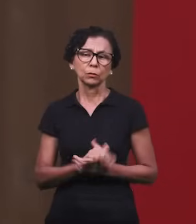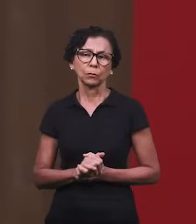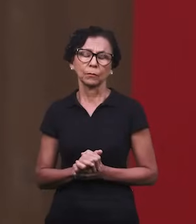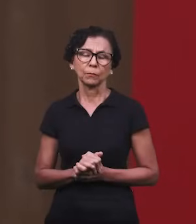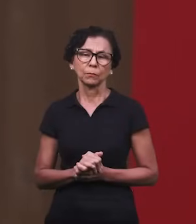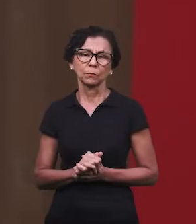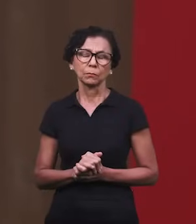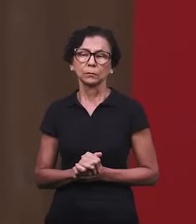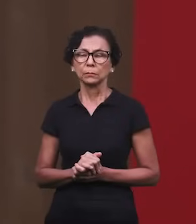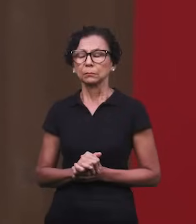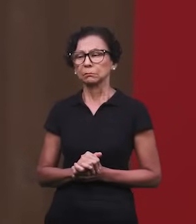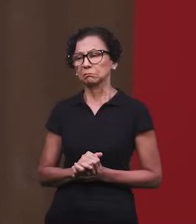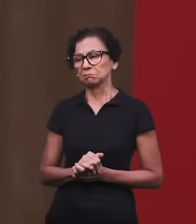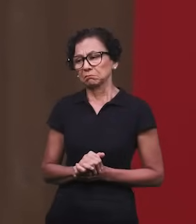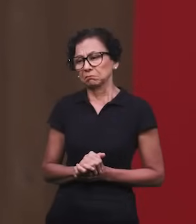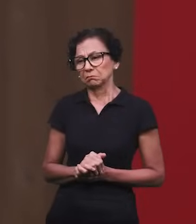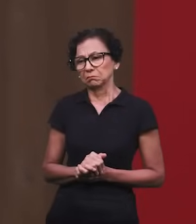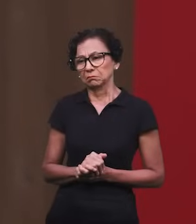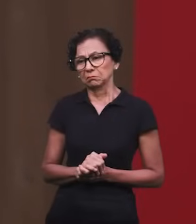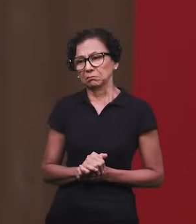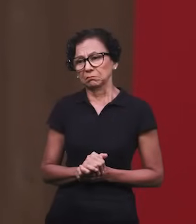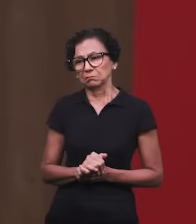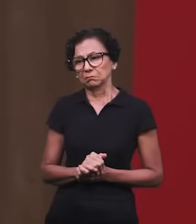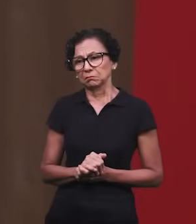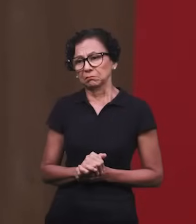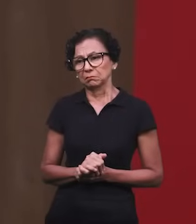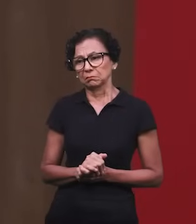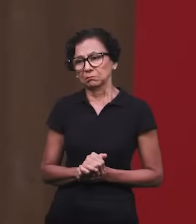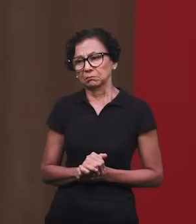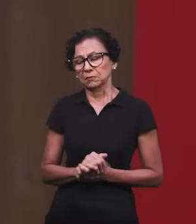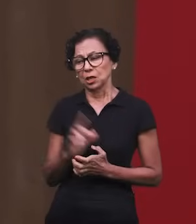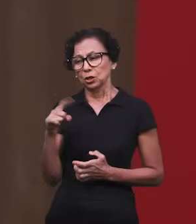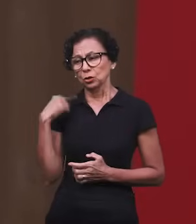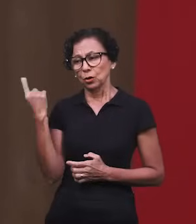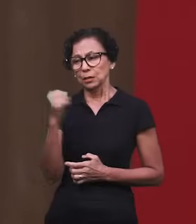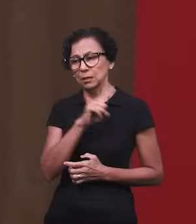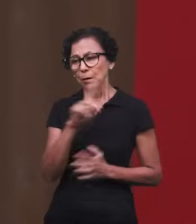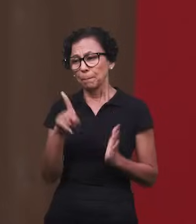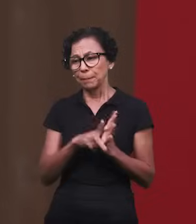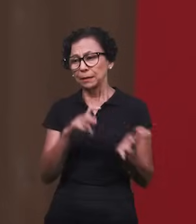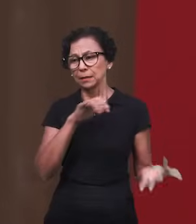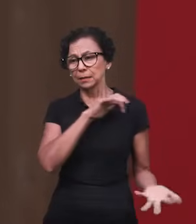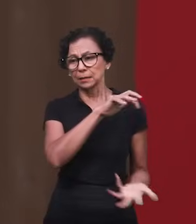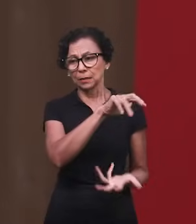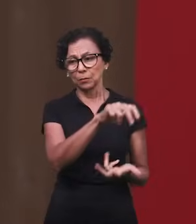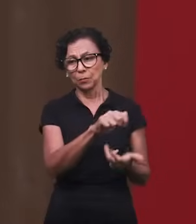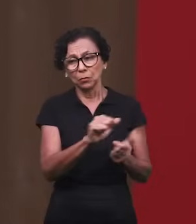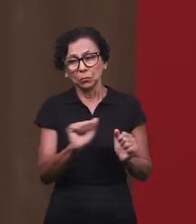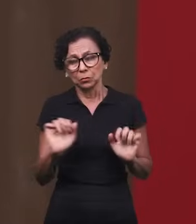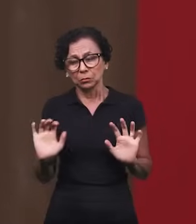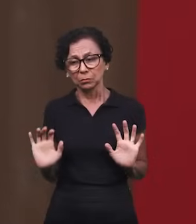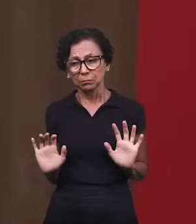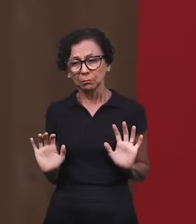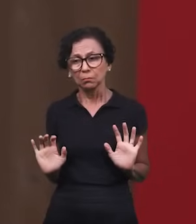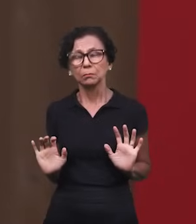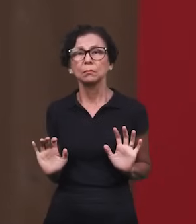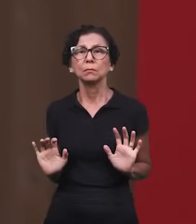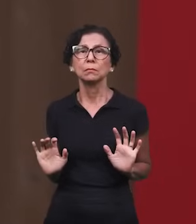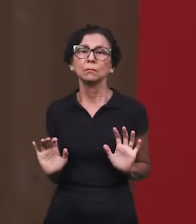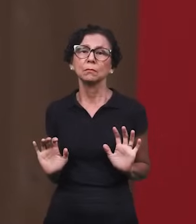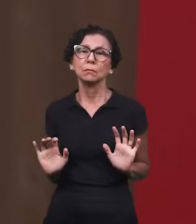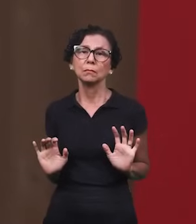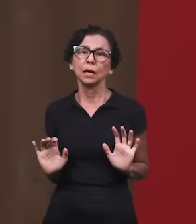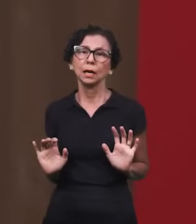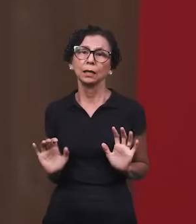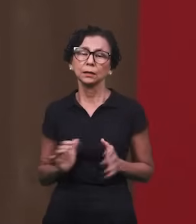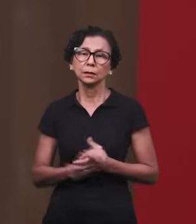do mundo, mas nós estamos no mundo. Então, não peço que os tires do mundo, mas que os livres